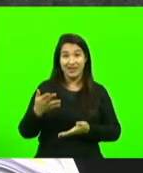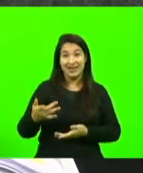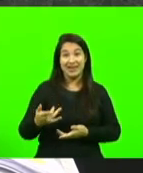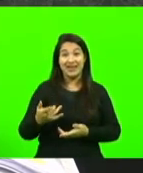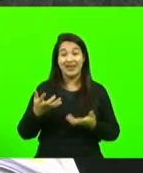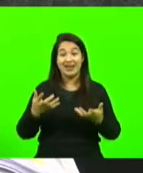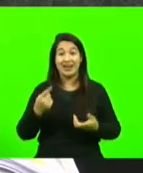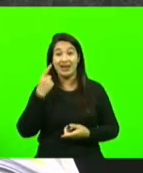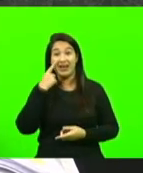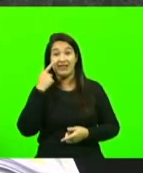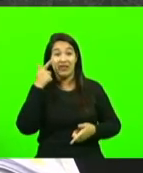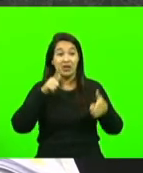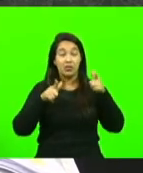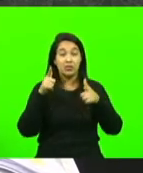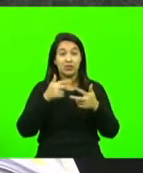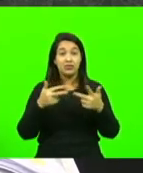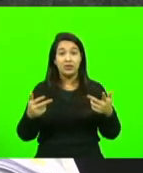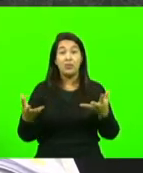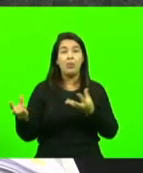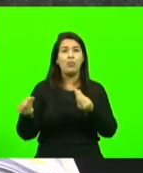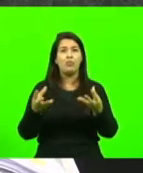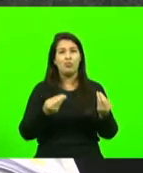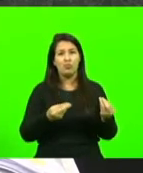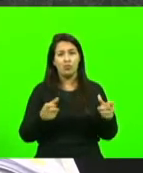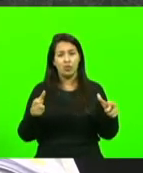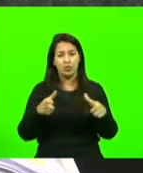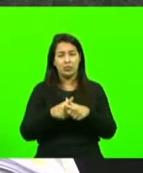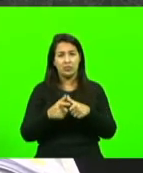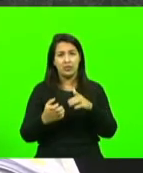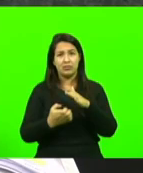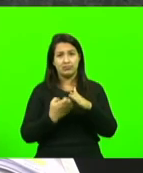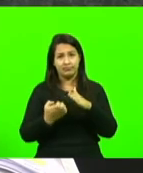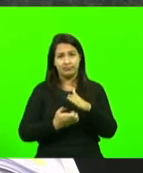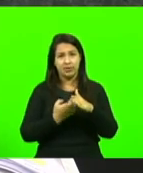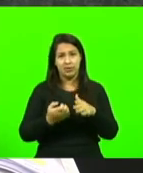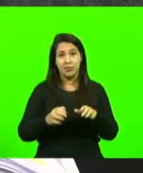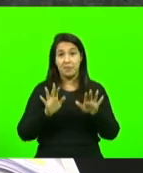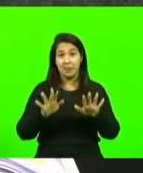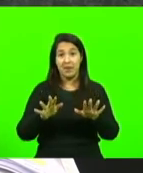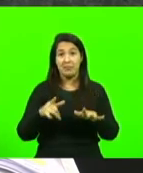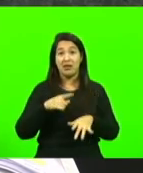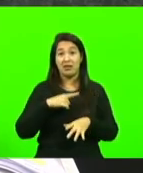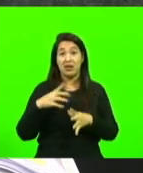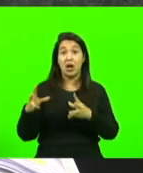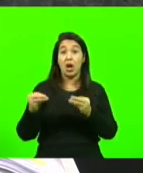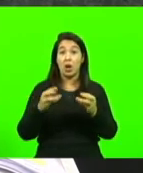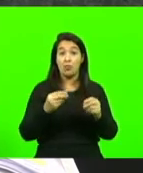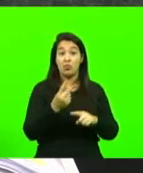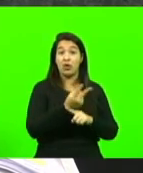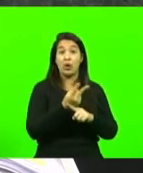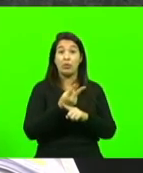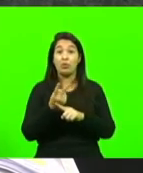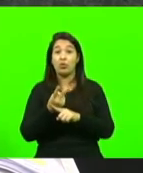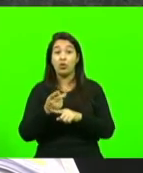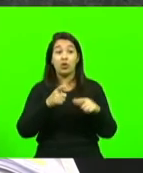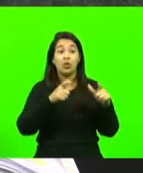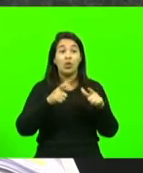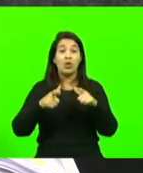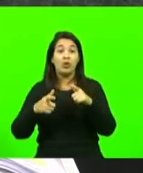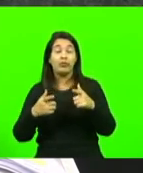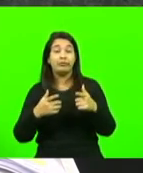tantos microempreendedores em sua história mas nunca teve tanta gente procurando alguma alternativa